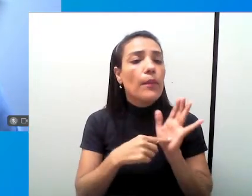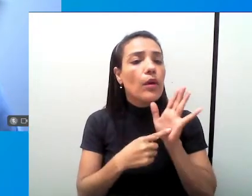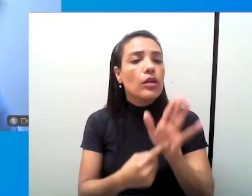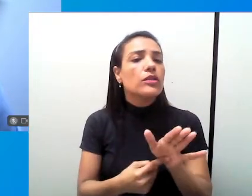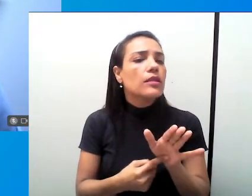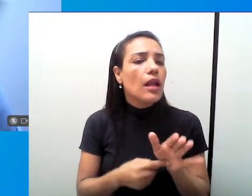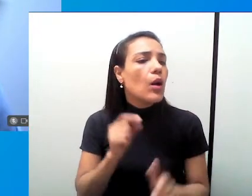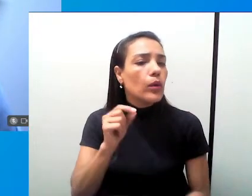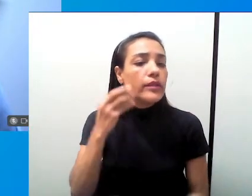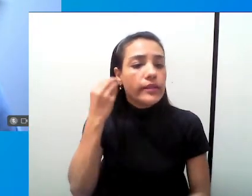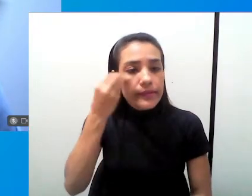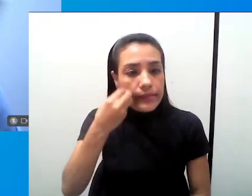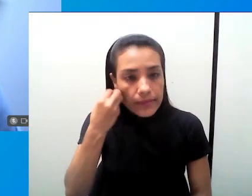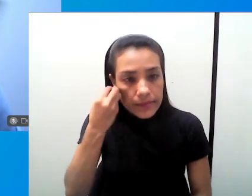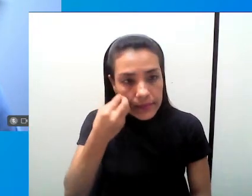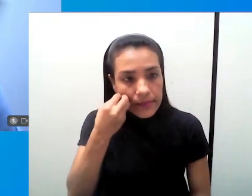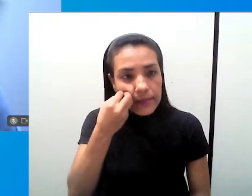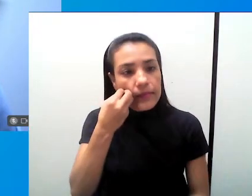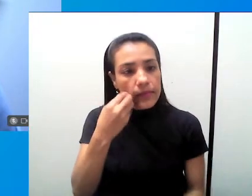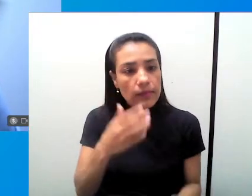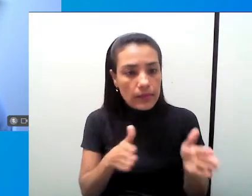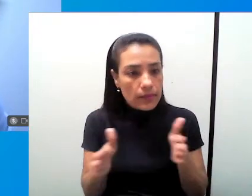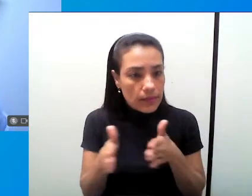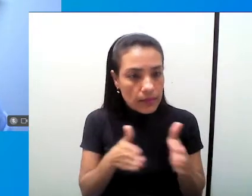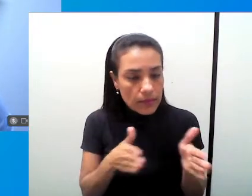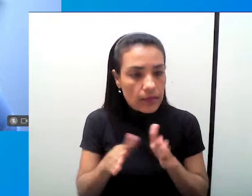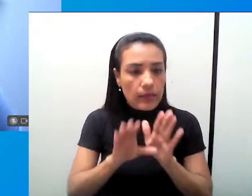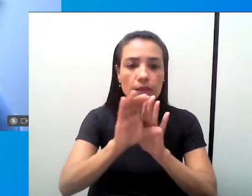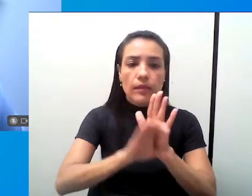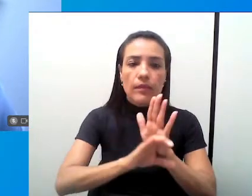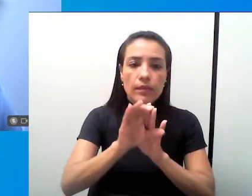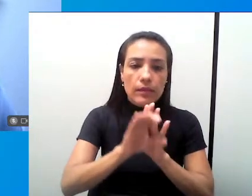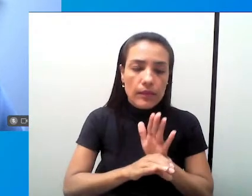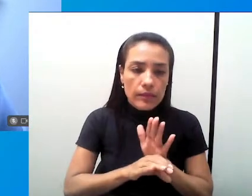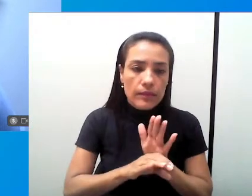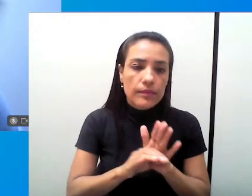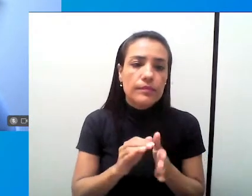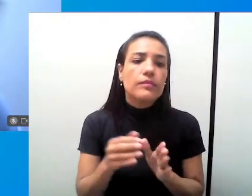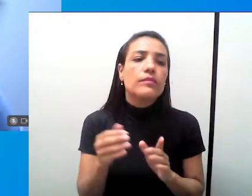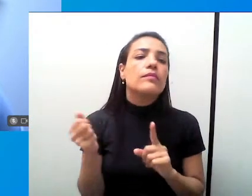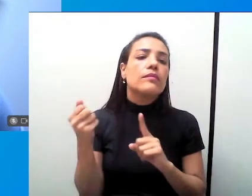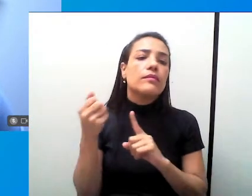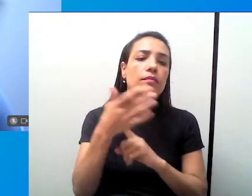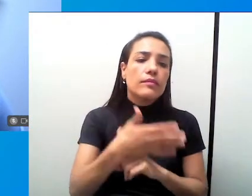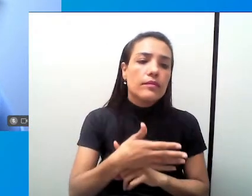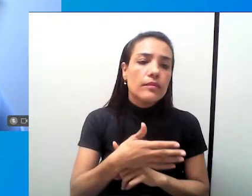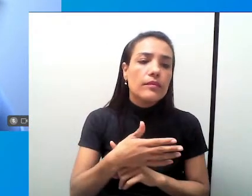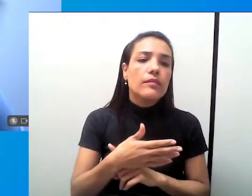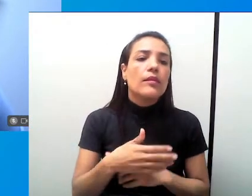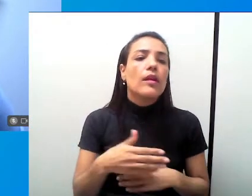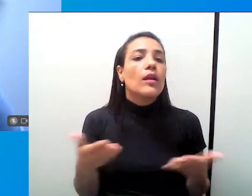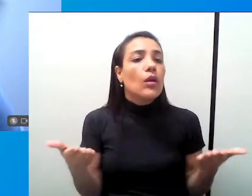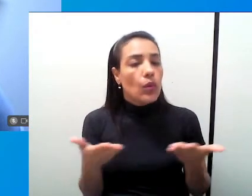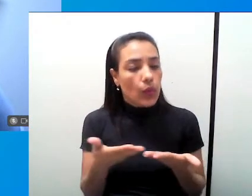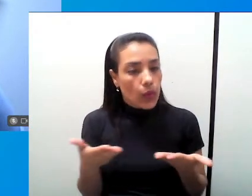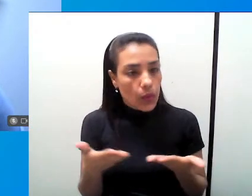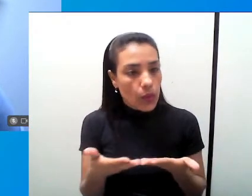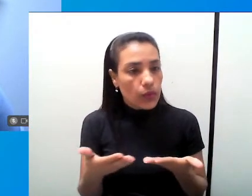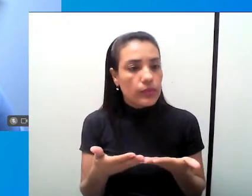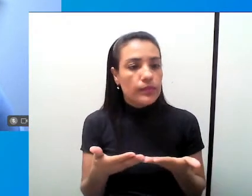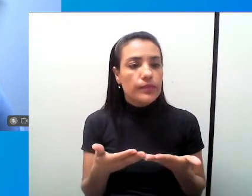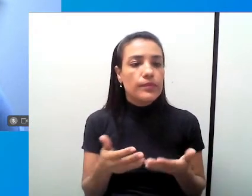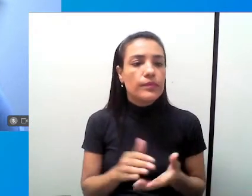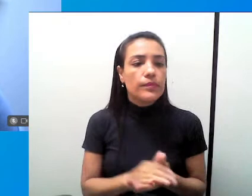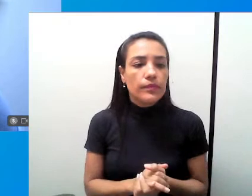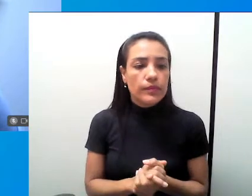dentro deste processo da curricularização, o estágio que nós estamos hoje, o que